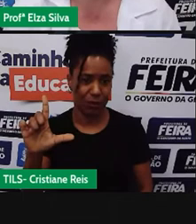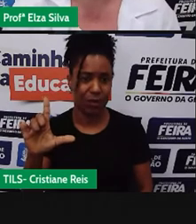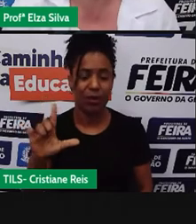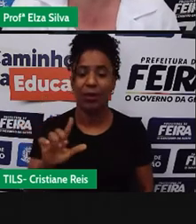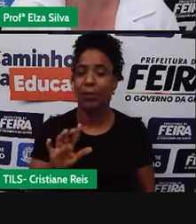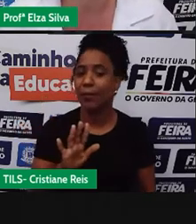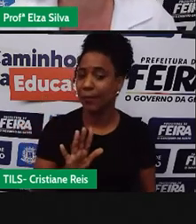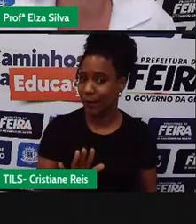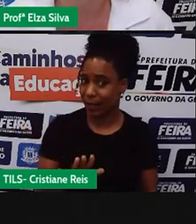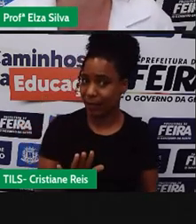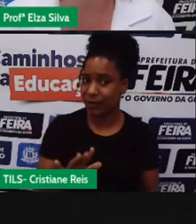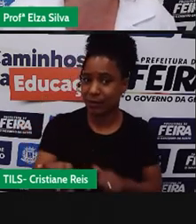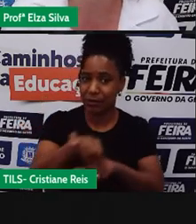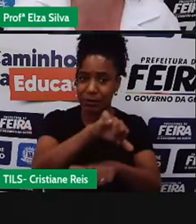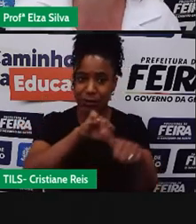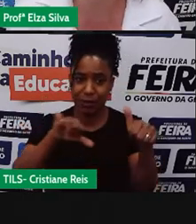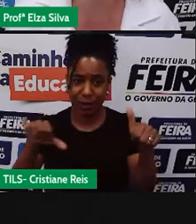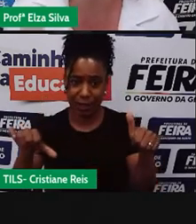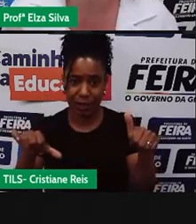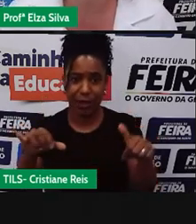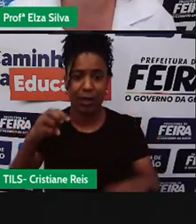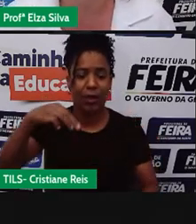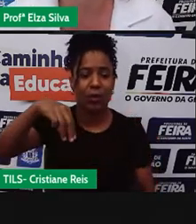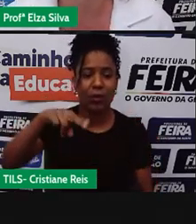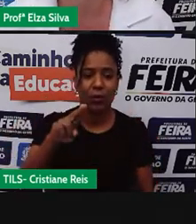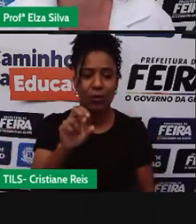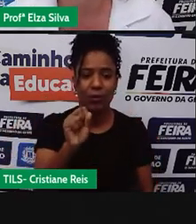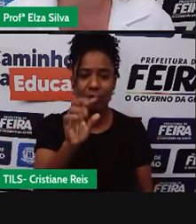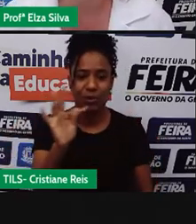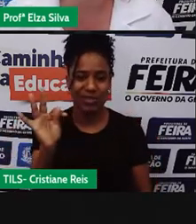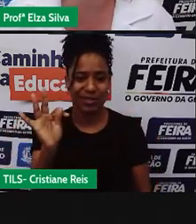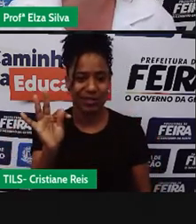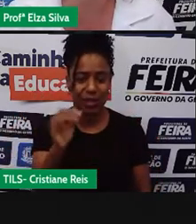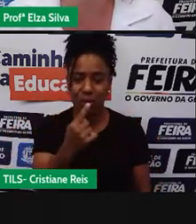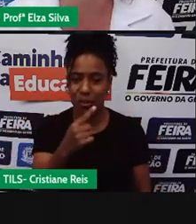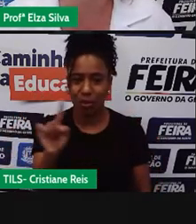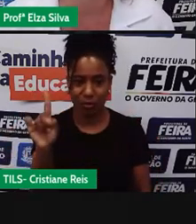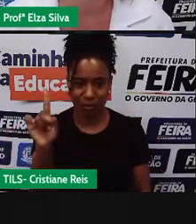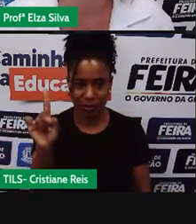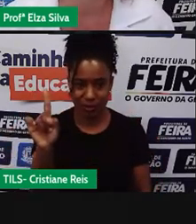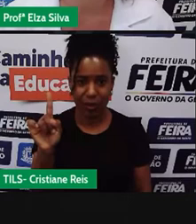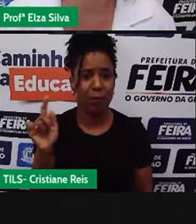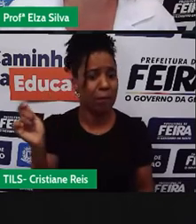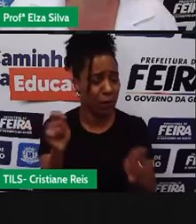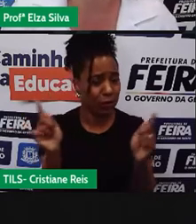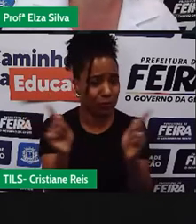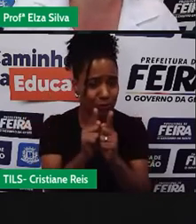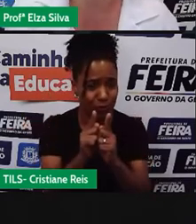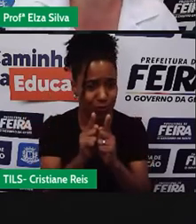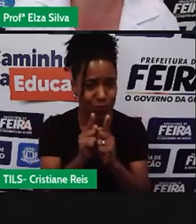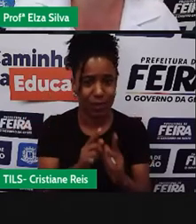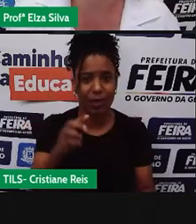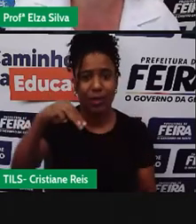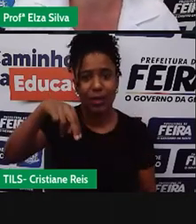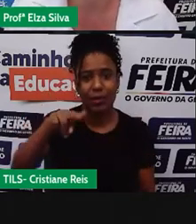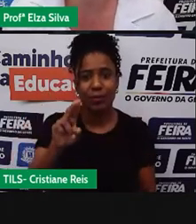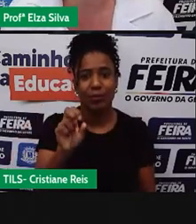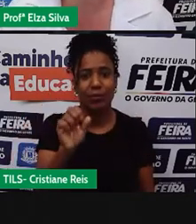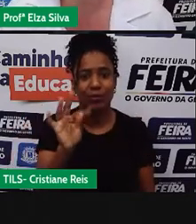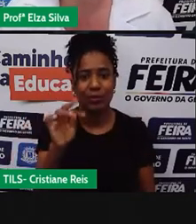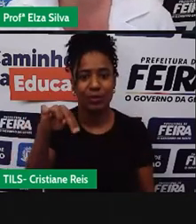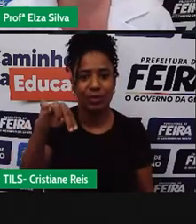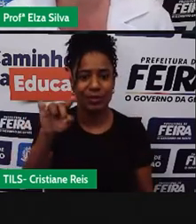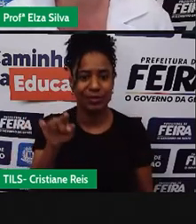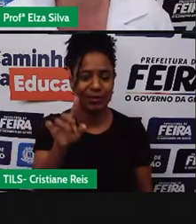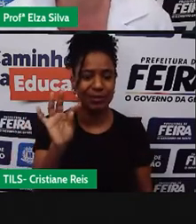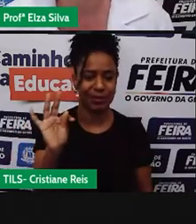também poderia substituir o must not por mustn't, que é a forma contrata de